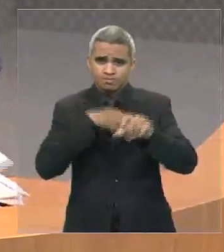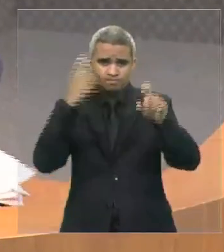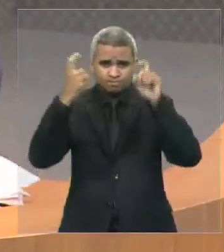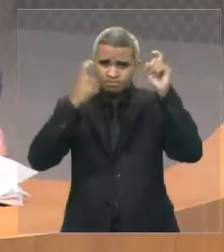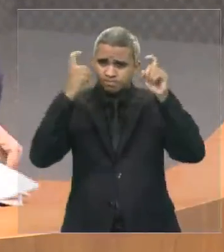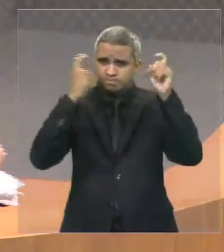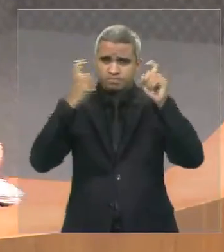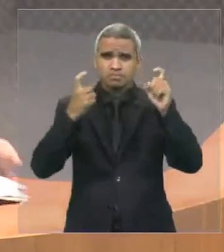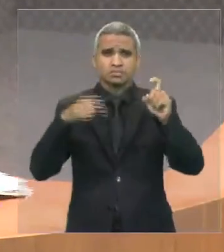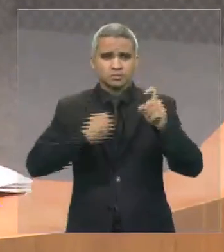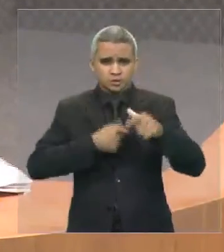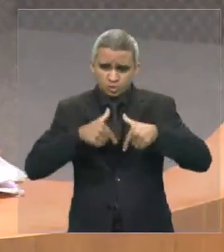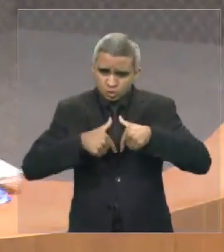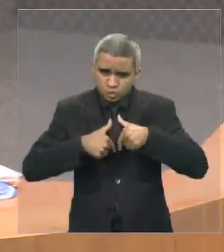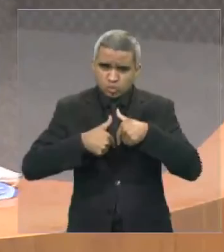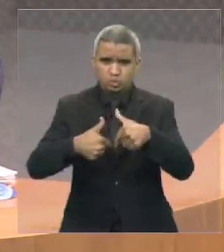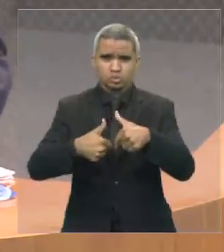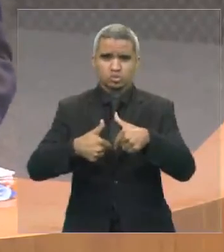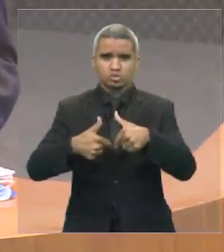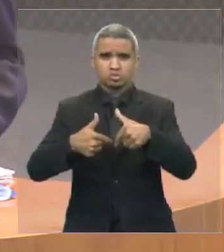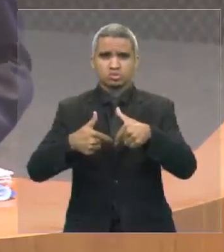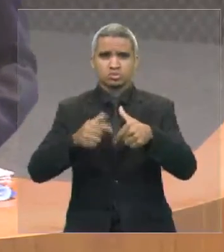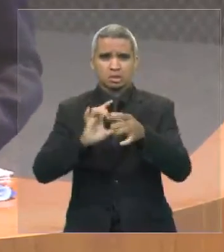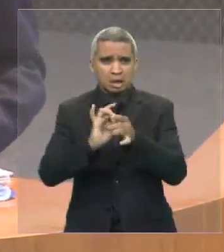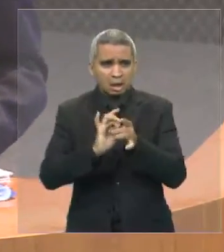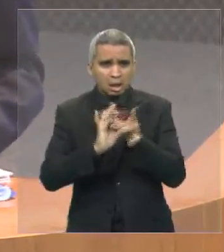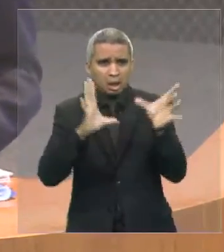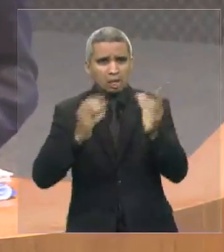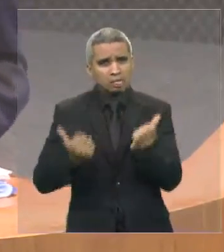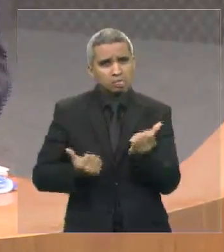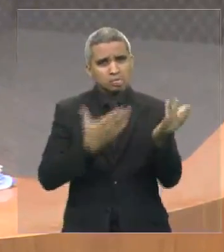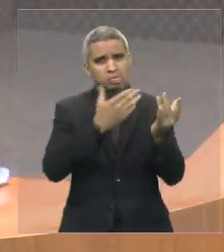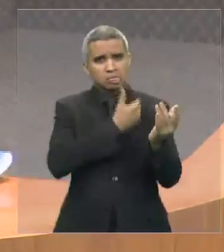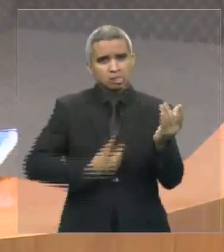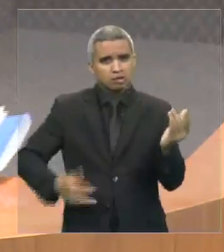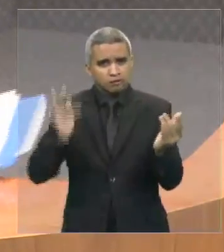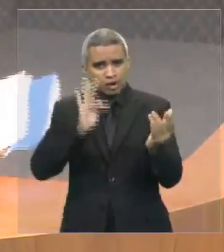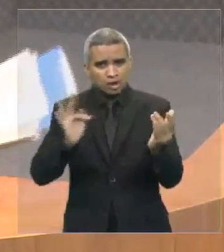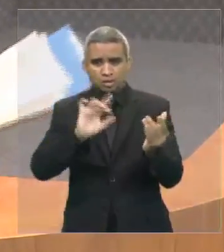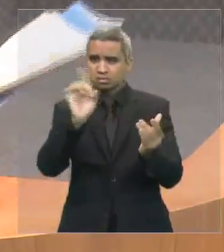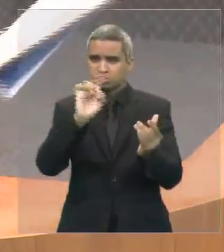forças para que isso não aconteça. O Itaqui é nosso. Muito obrigado, senhor presidente.